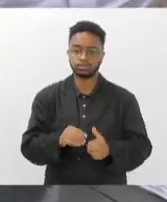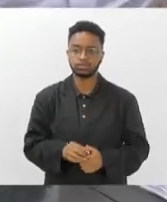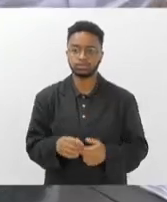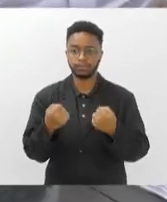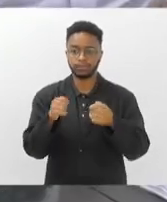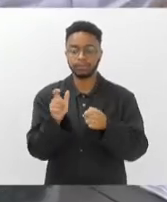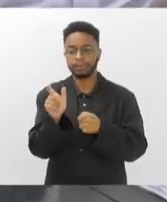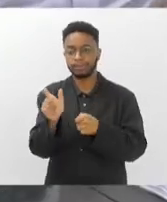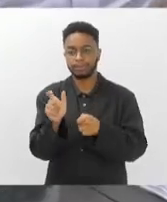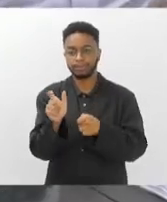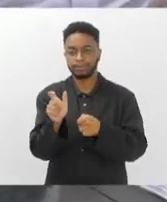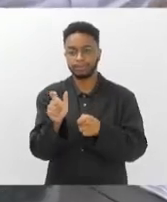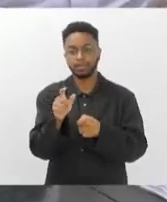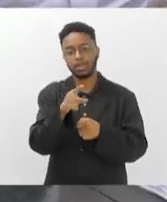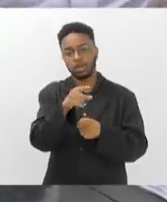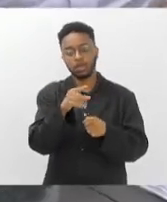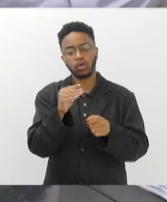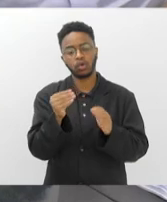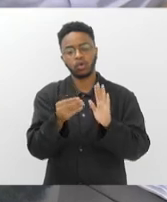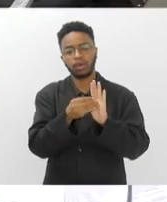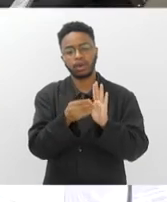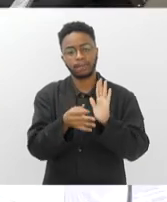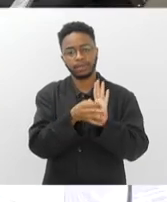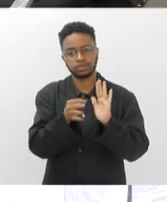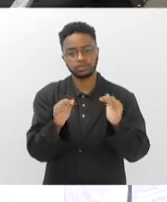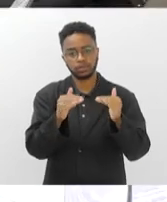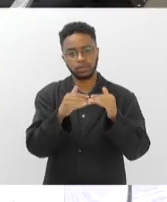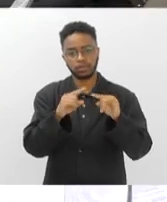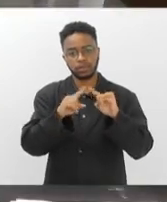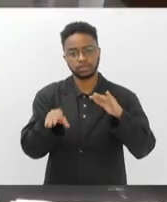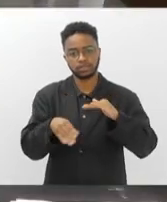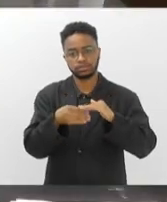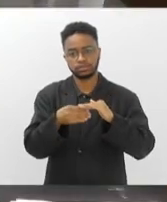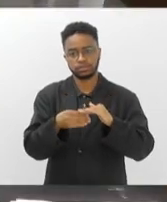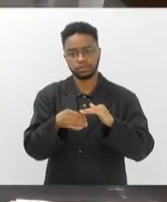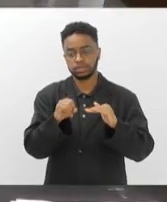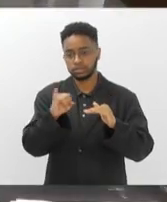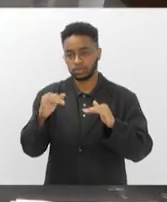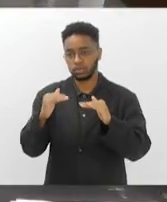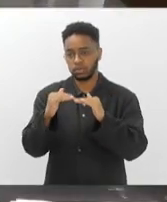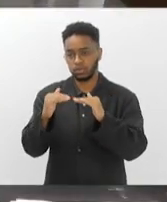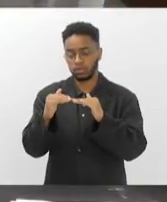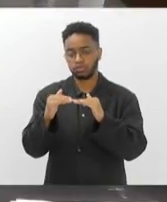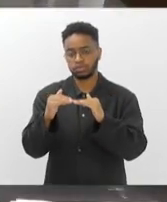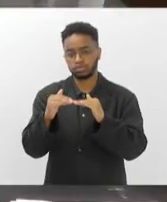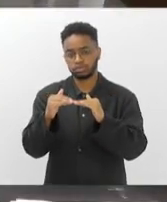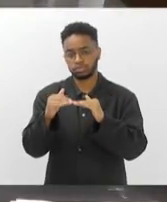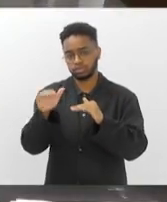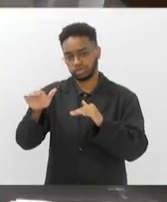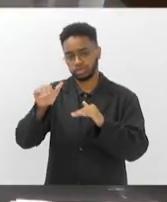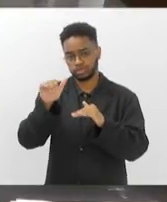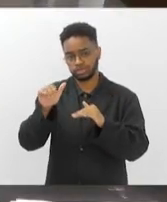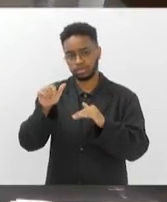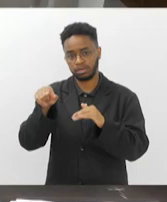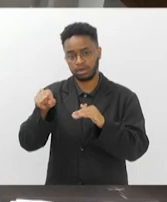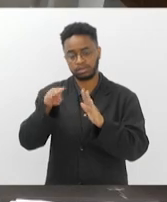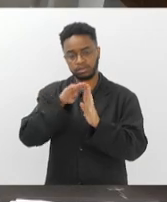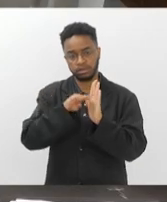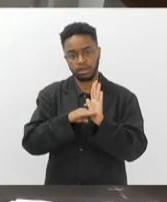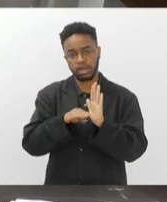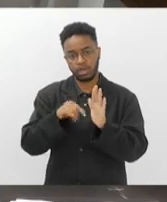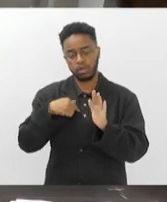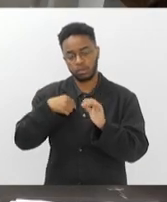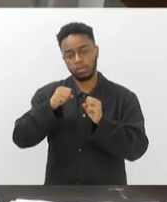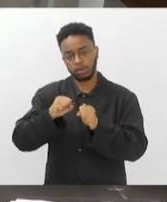parecer favorável com emenda. Presidente, Vossa Excelência... Definir chamar os trabalhos à ordem, eu não tenho problema de retificar o parecer,